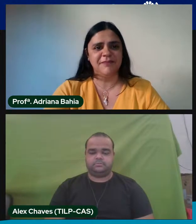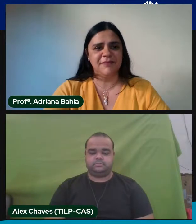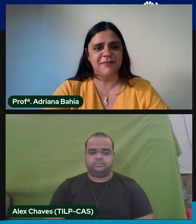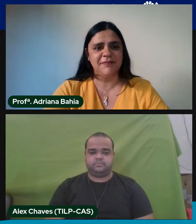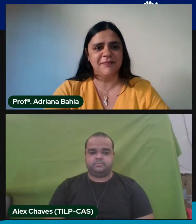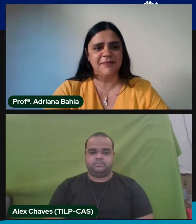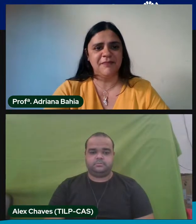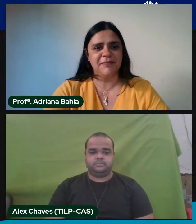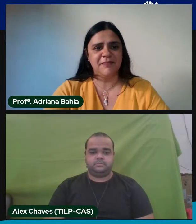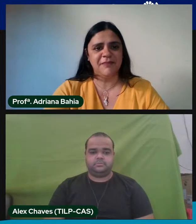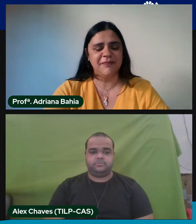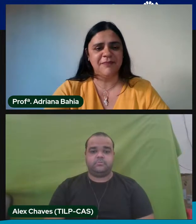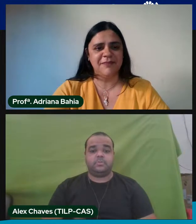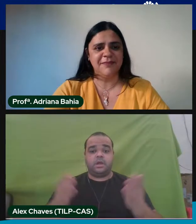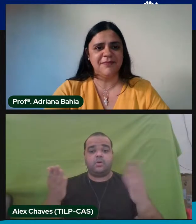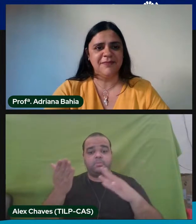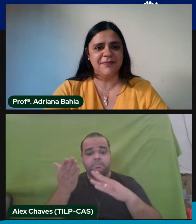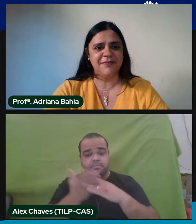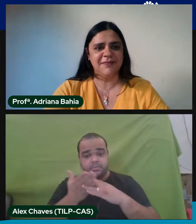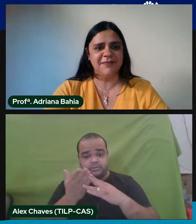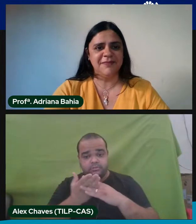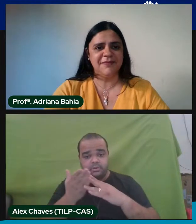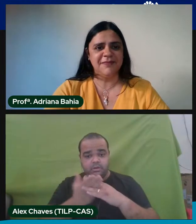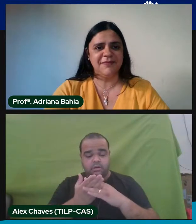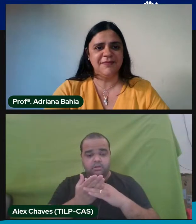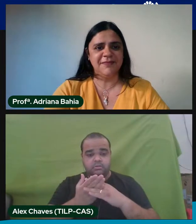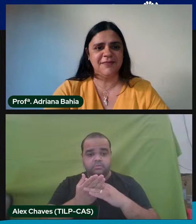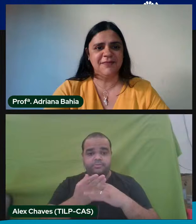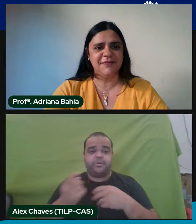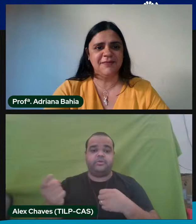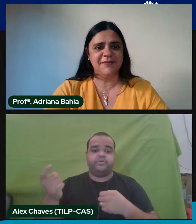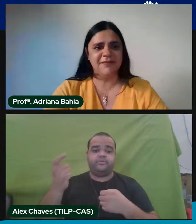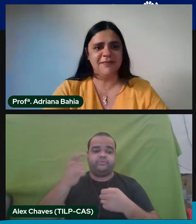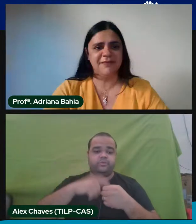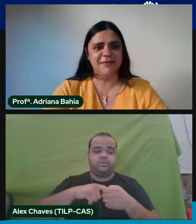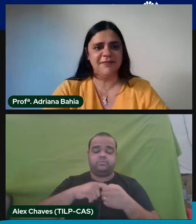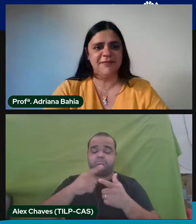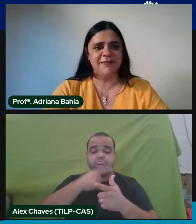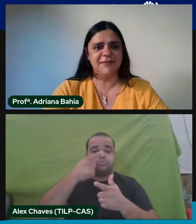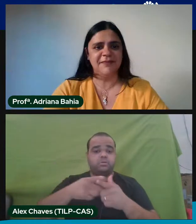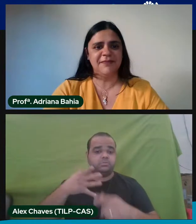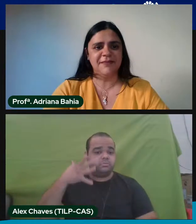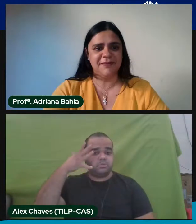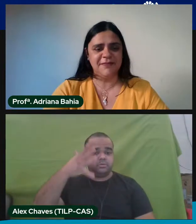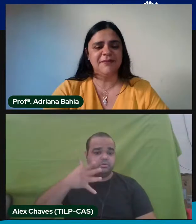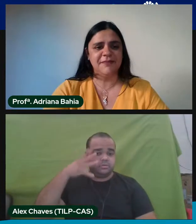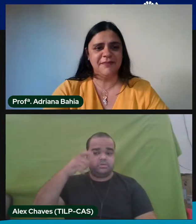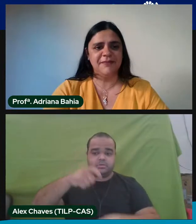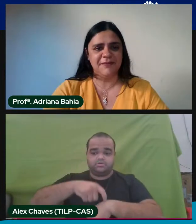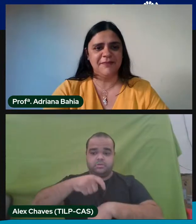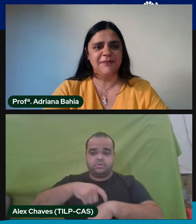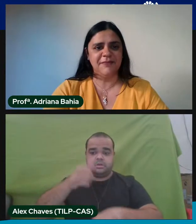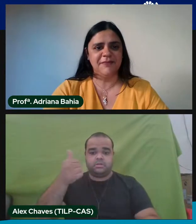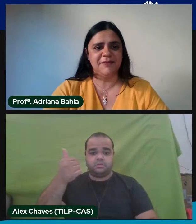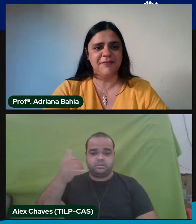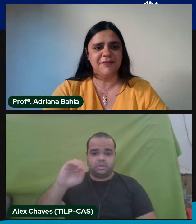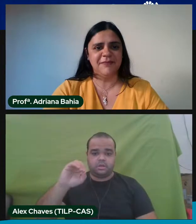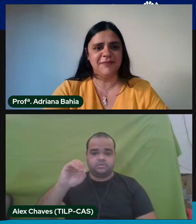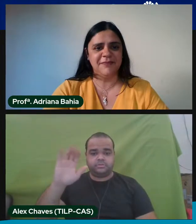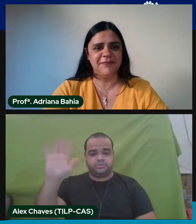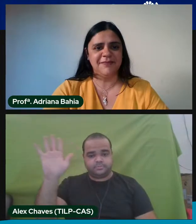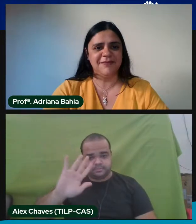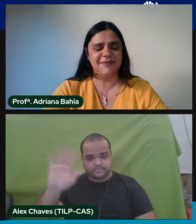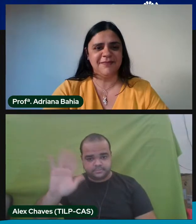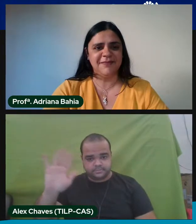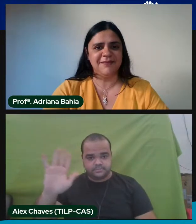Nós faremos um breve intervalo agora e retornaremos com a próxima palestra, pontualmente às 10 horas. Até já!